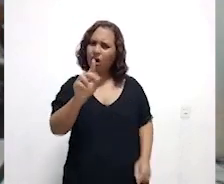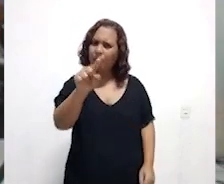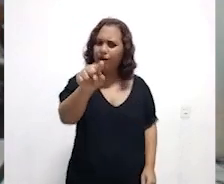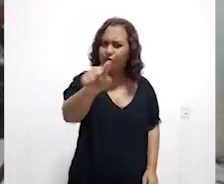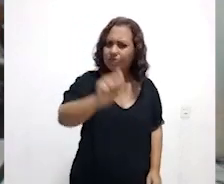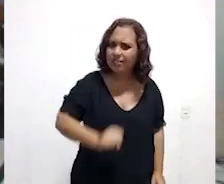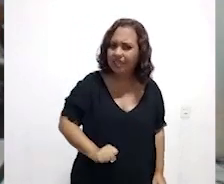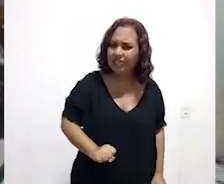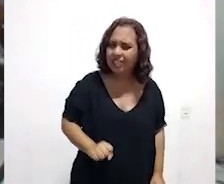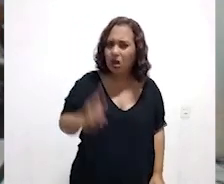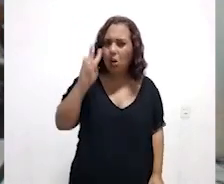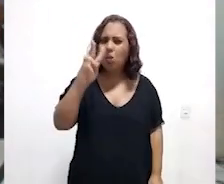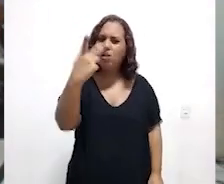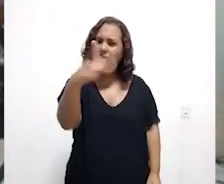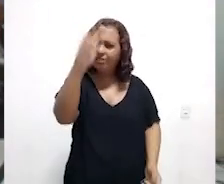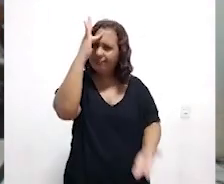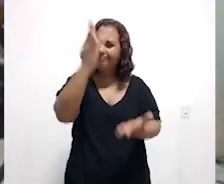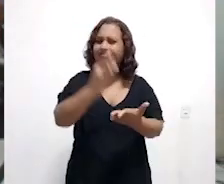nisso?